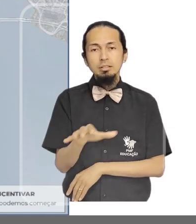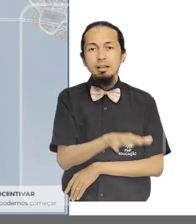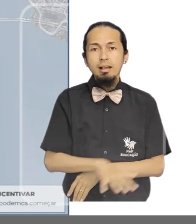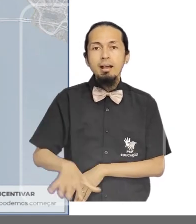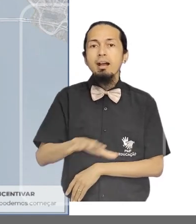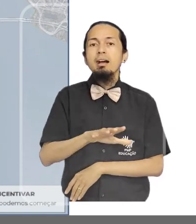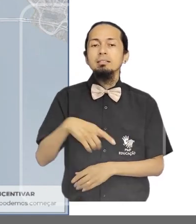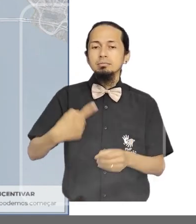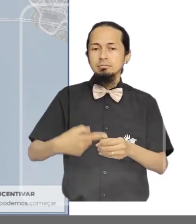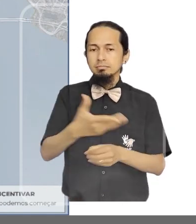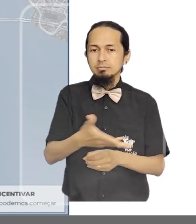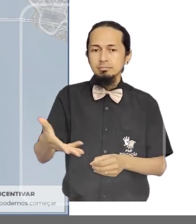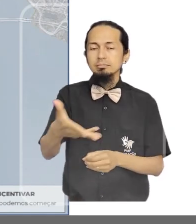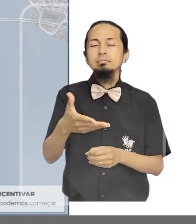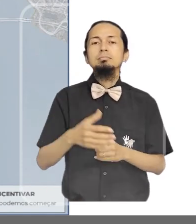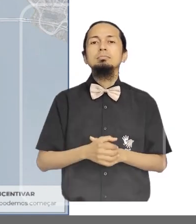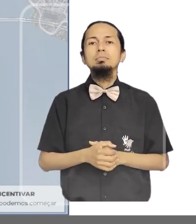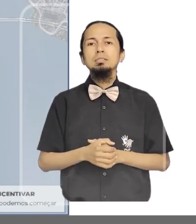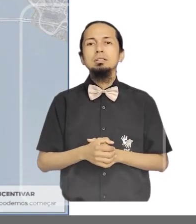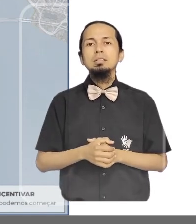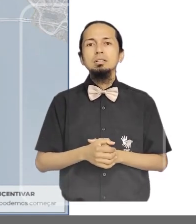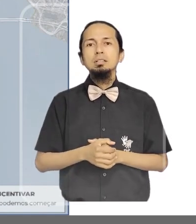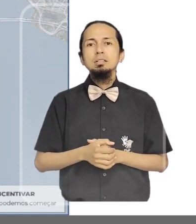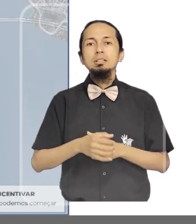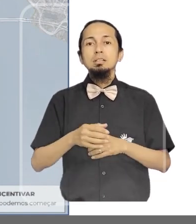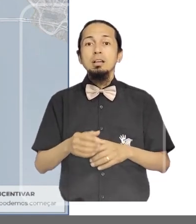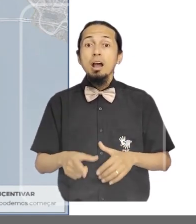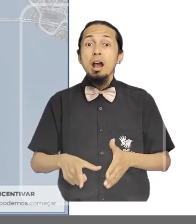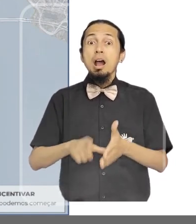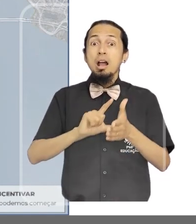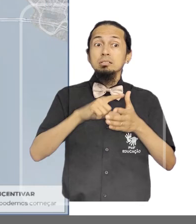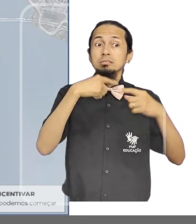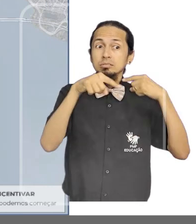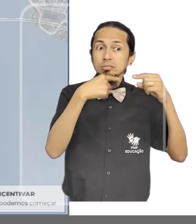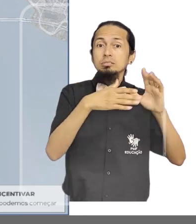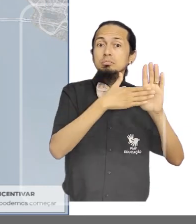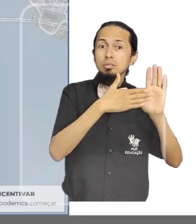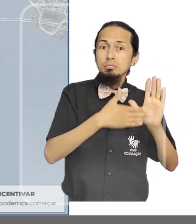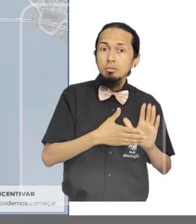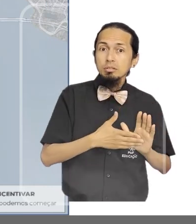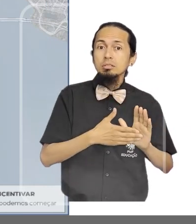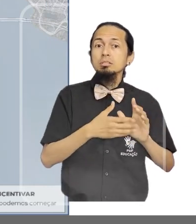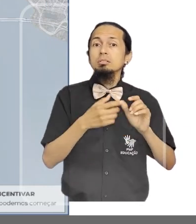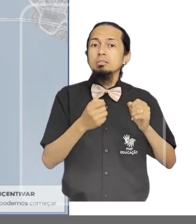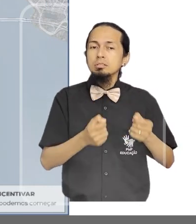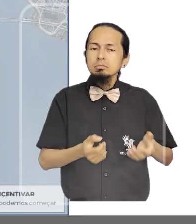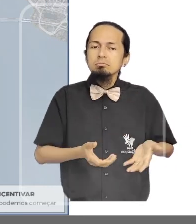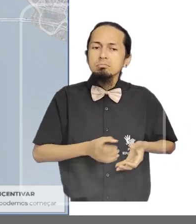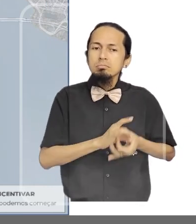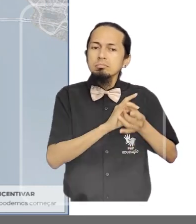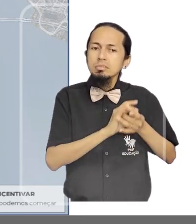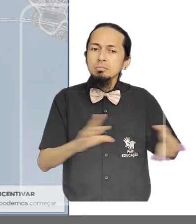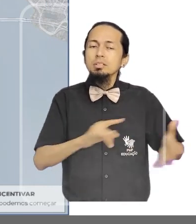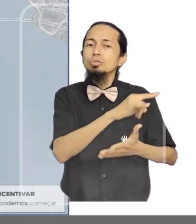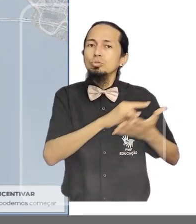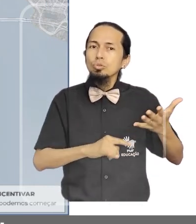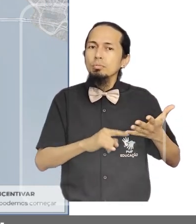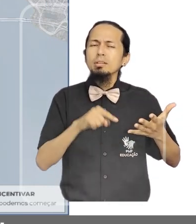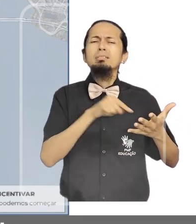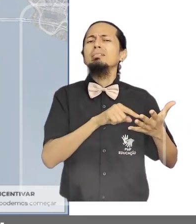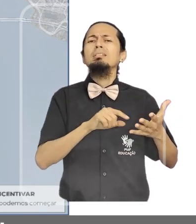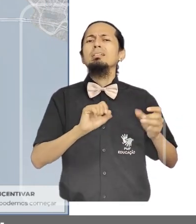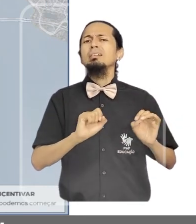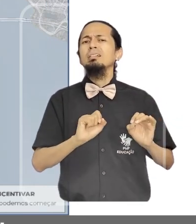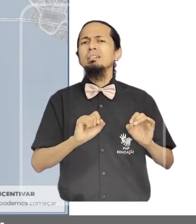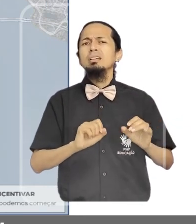45,31% da área urbanizada existente. As pré-propostas prevêem a aplicação de instrumento de outorga onerosa, que